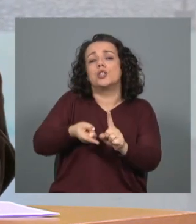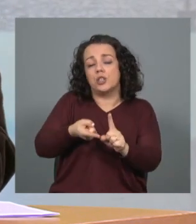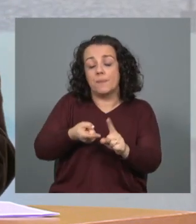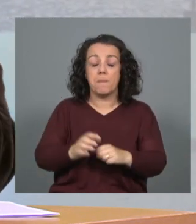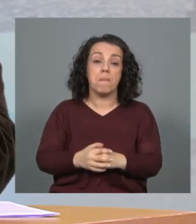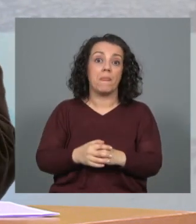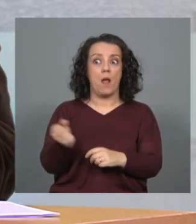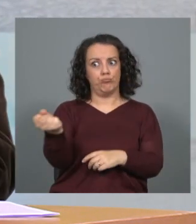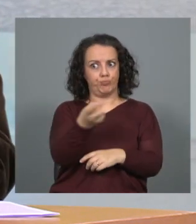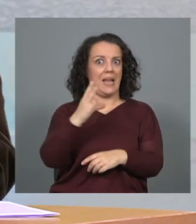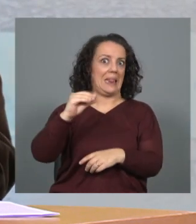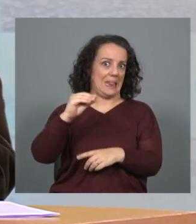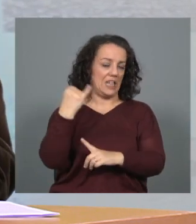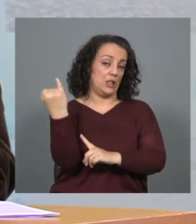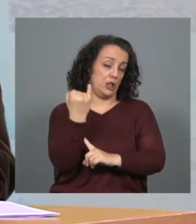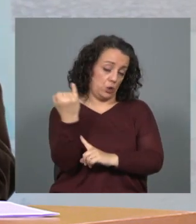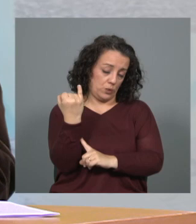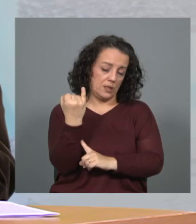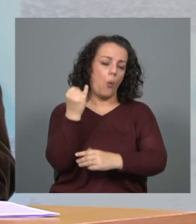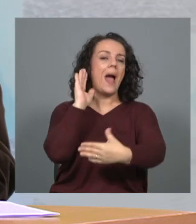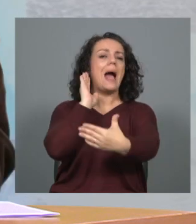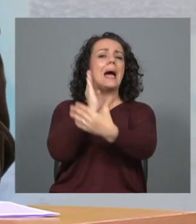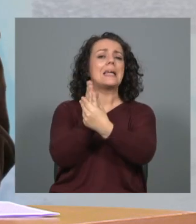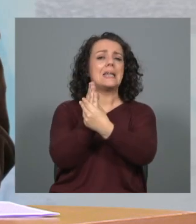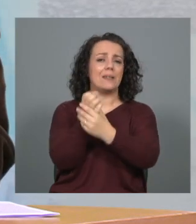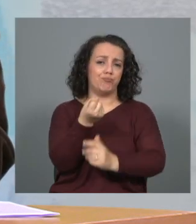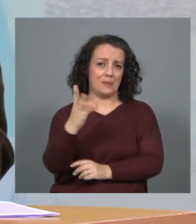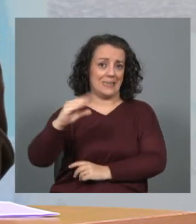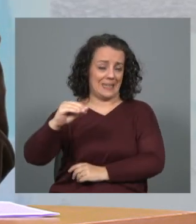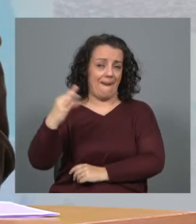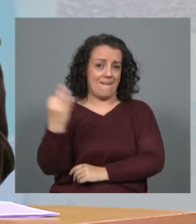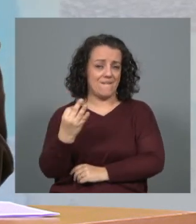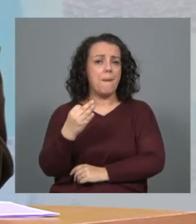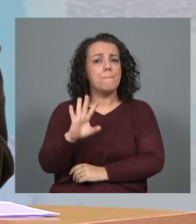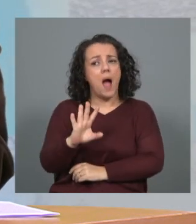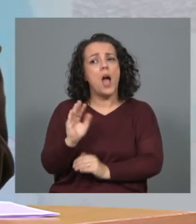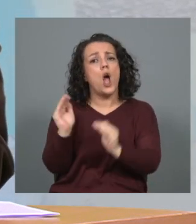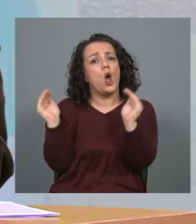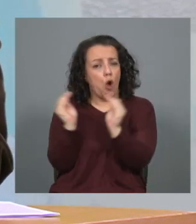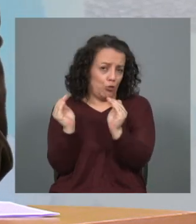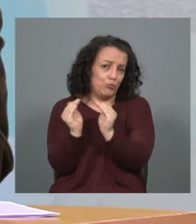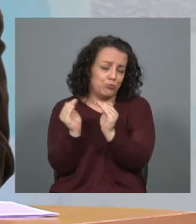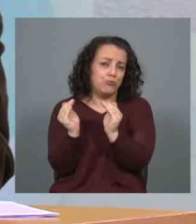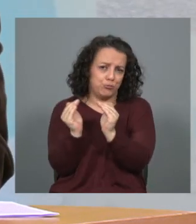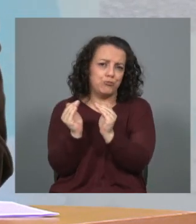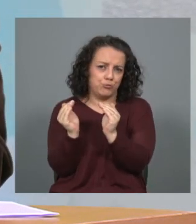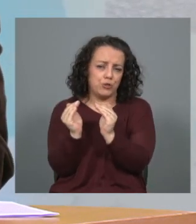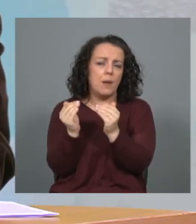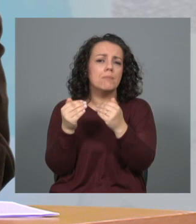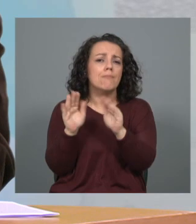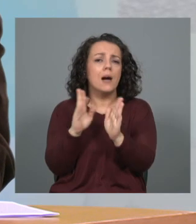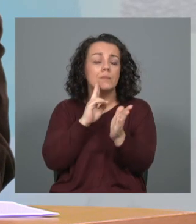de serem 10 arquivos de instituições, relativamente pequena quanto à